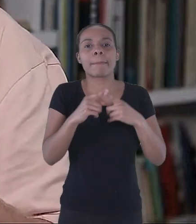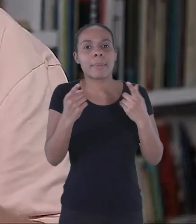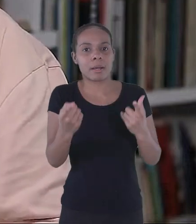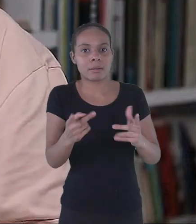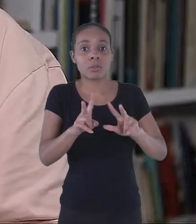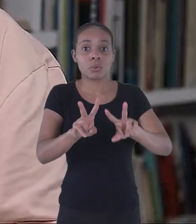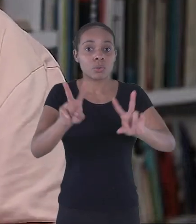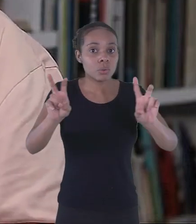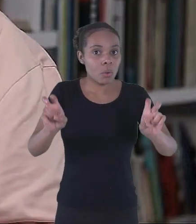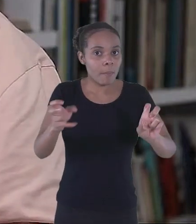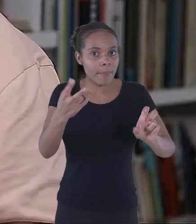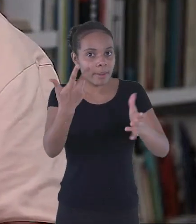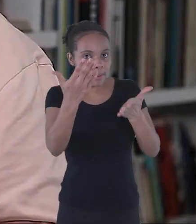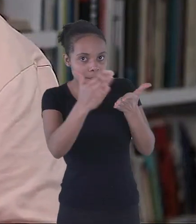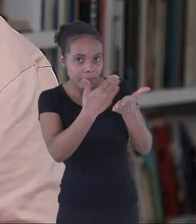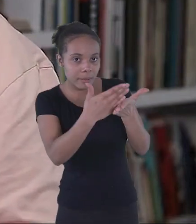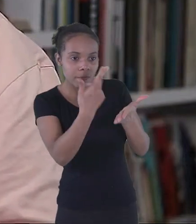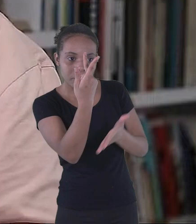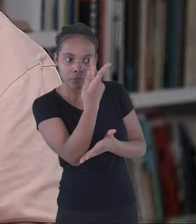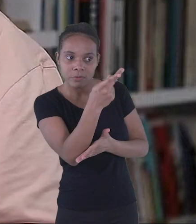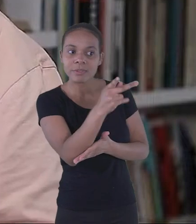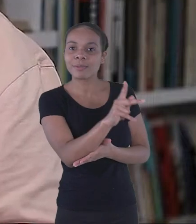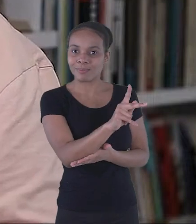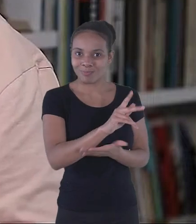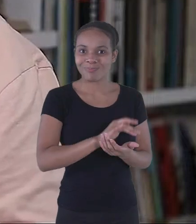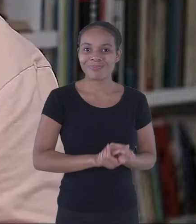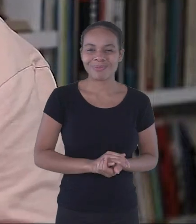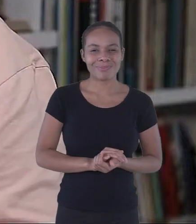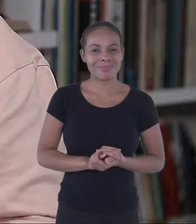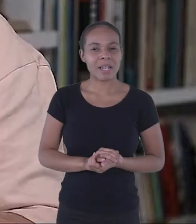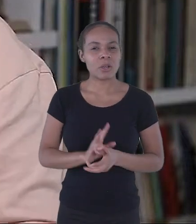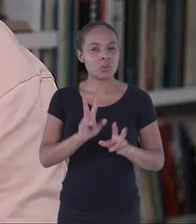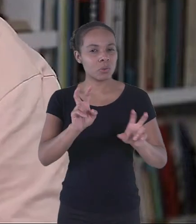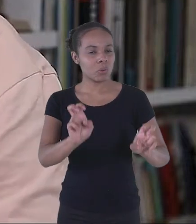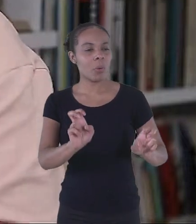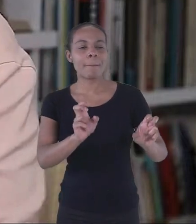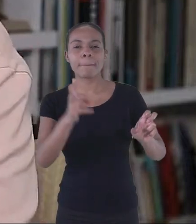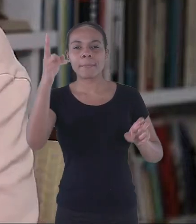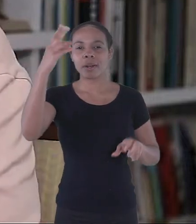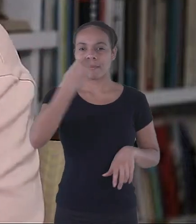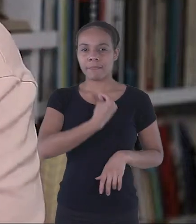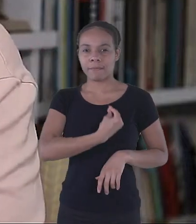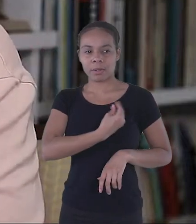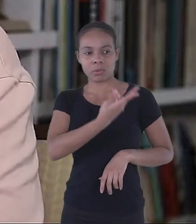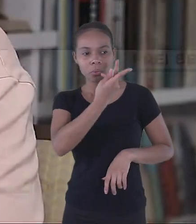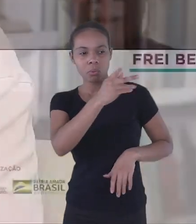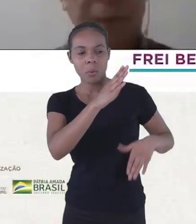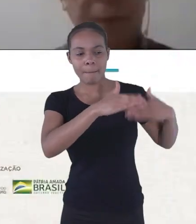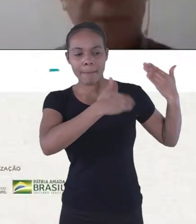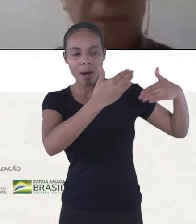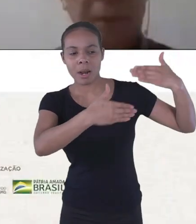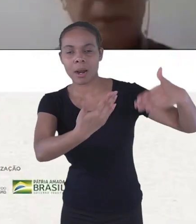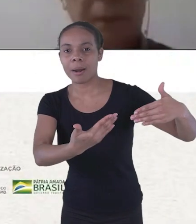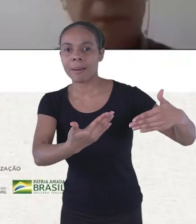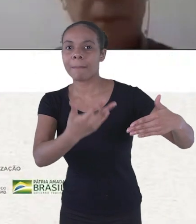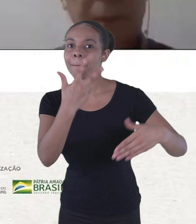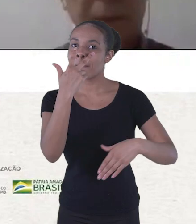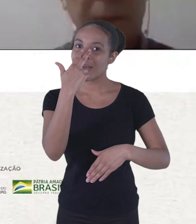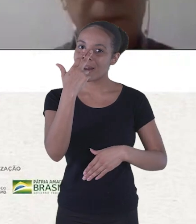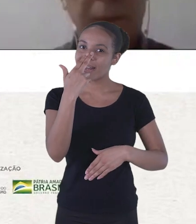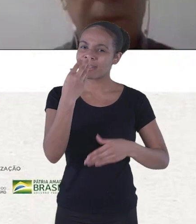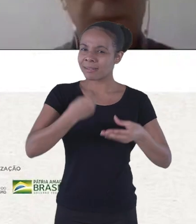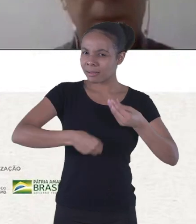considerado todo o trajeto, né, da sua vida que foi colocada, ela também se transforma numa personagem?